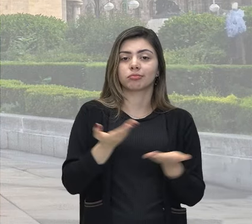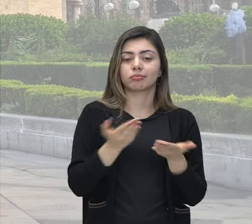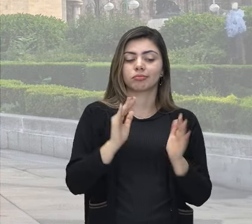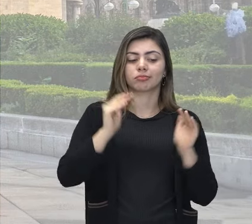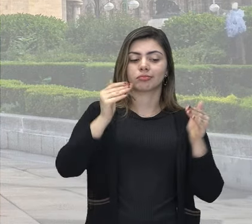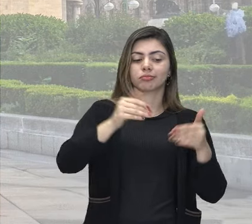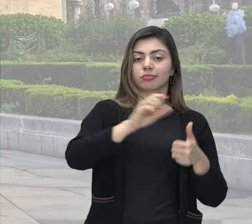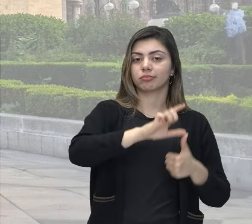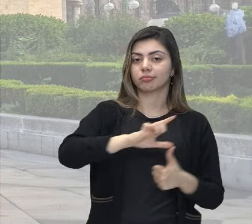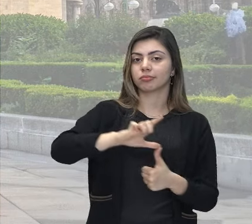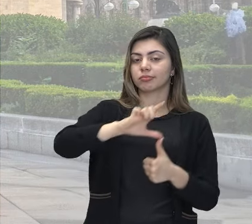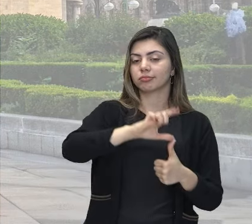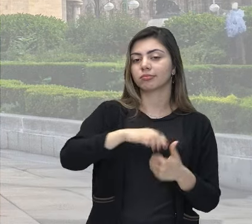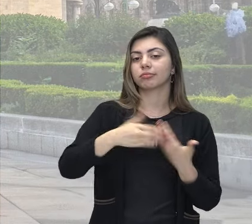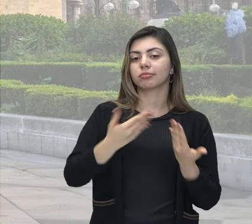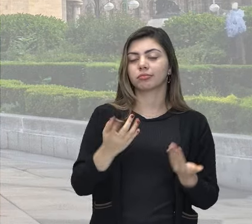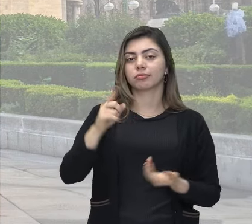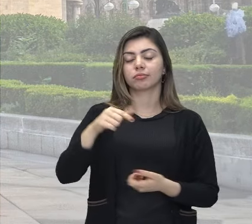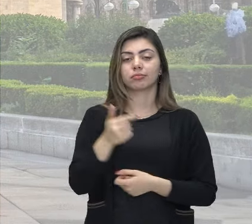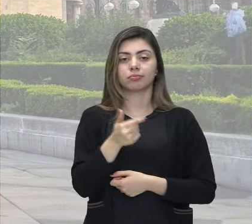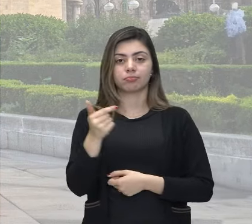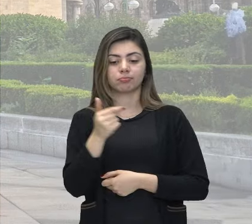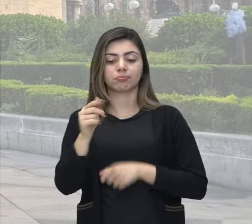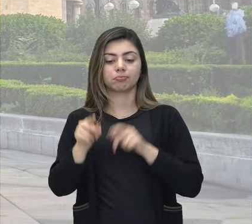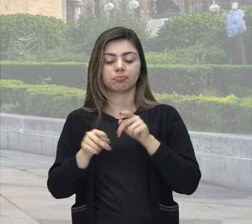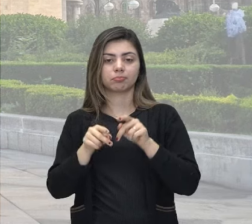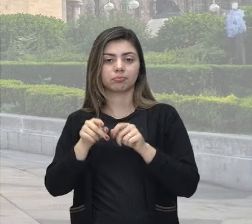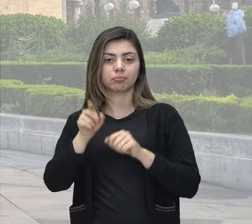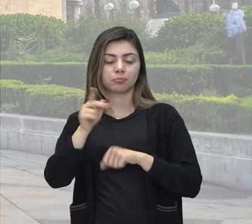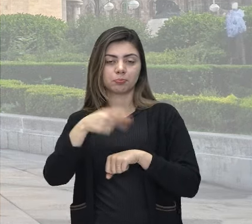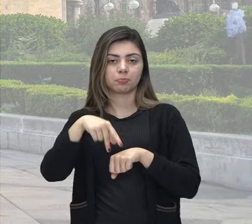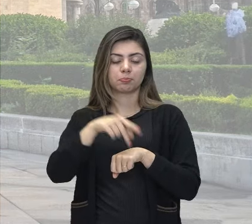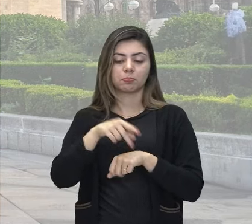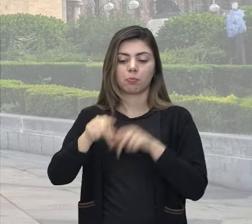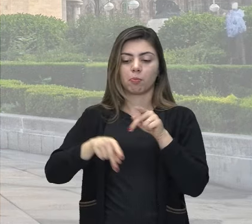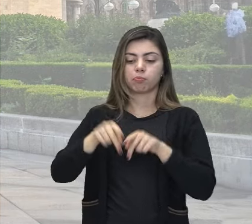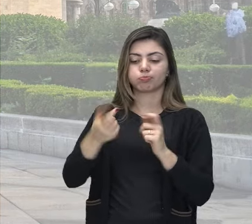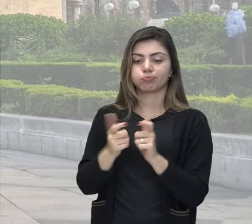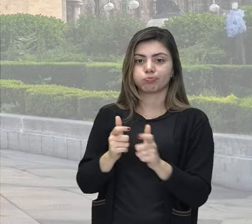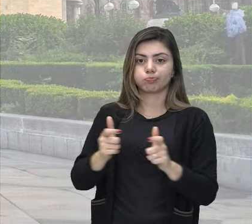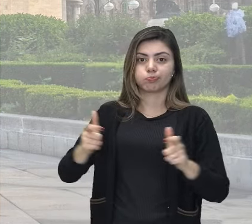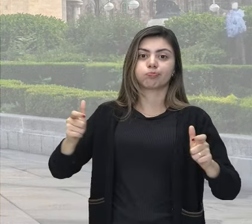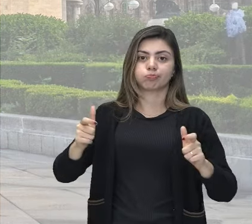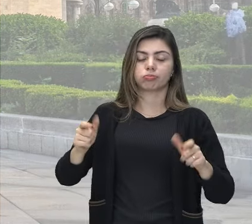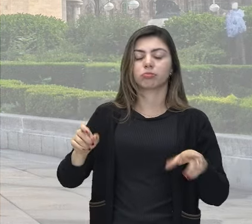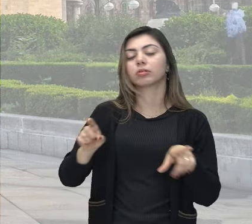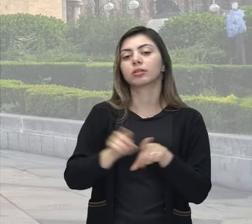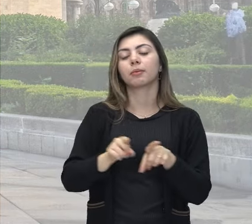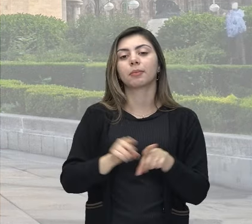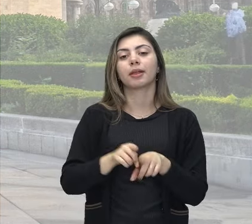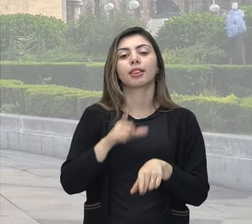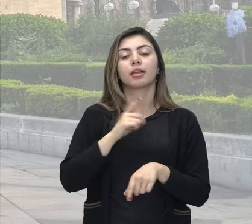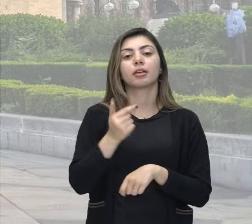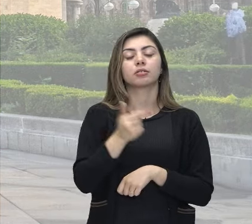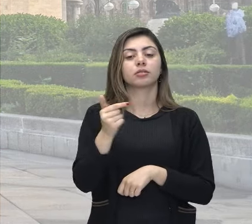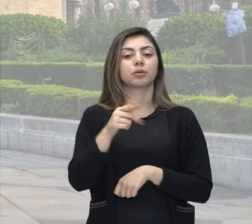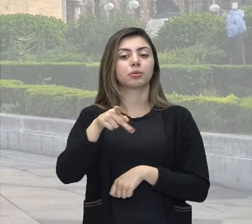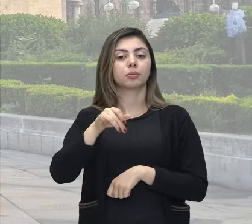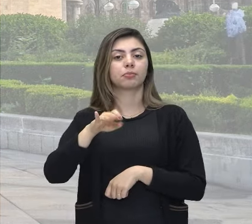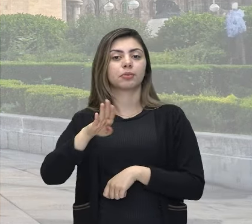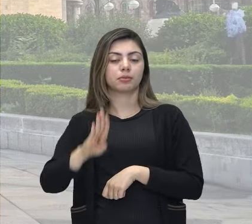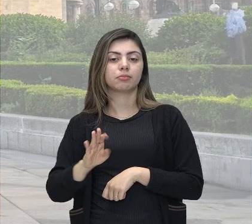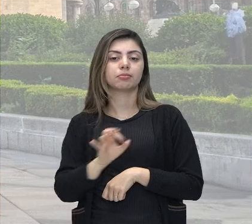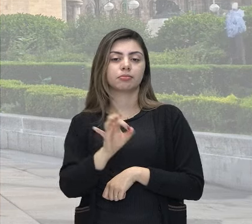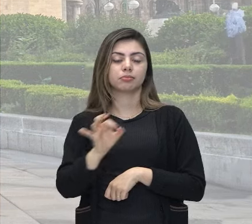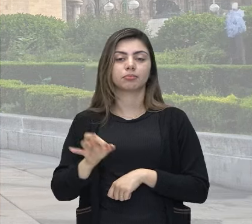Latina, então vai ser o segundo país mais populoso e também o que vai ter o segundo melhor produto